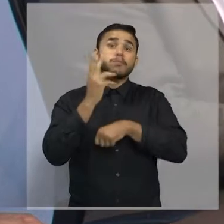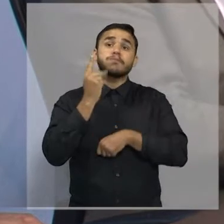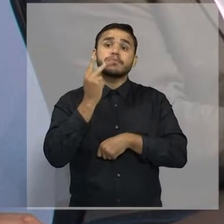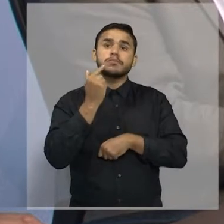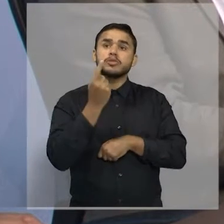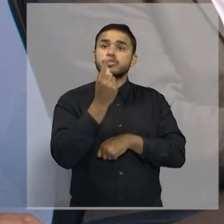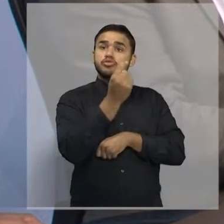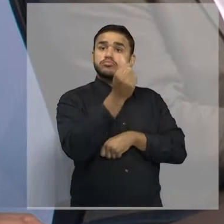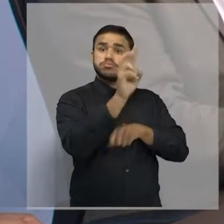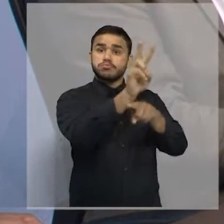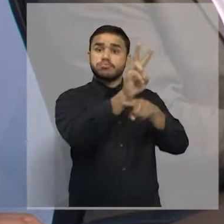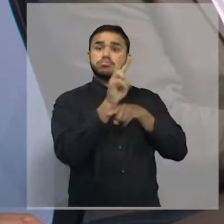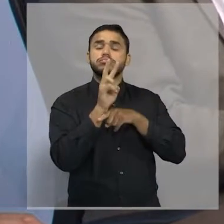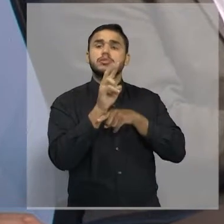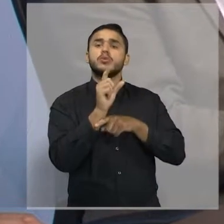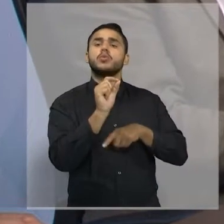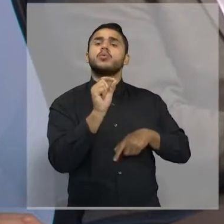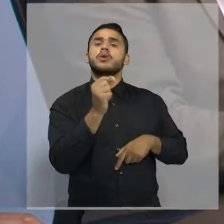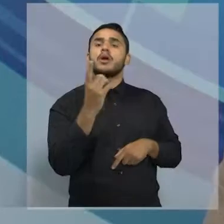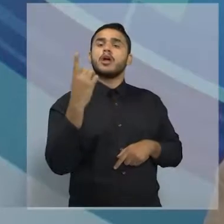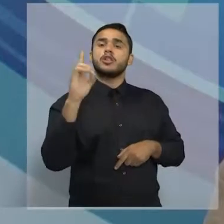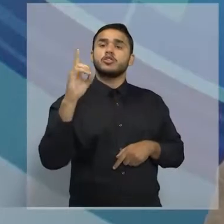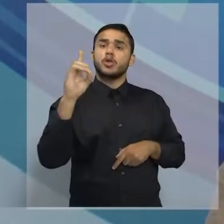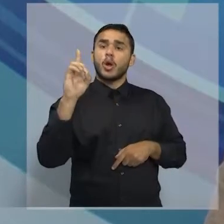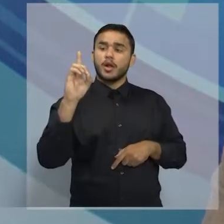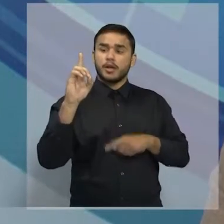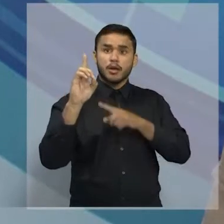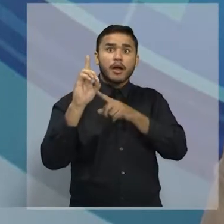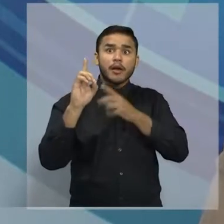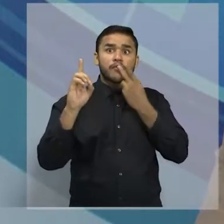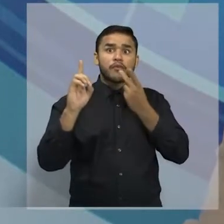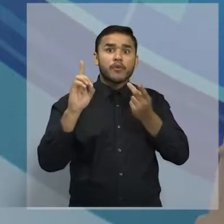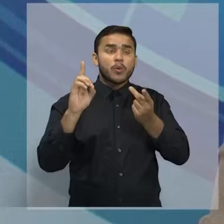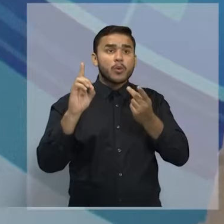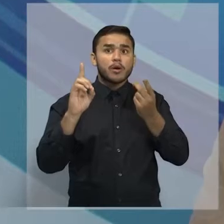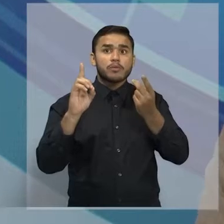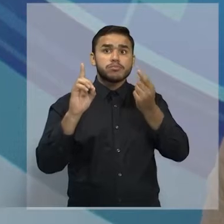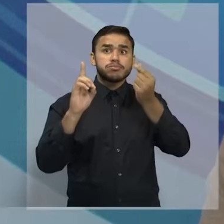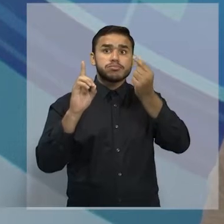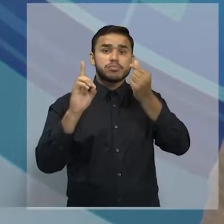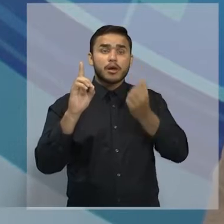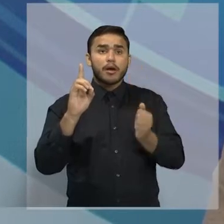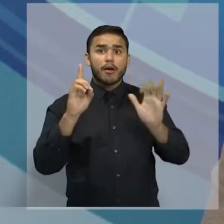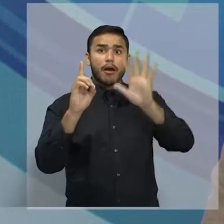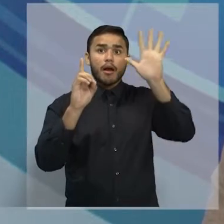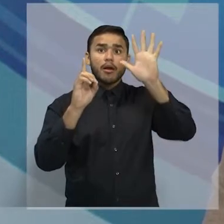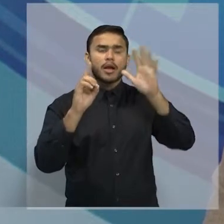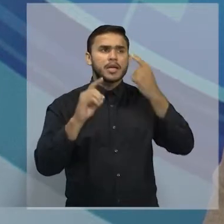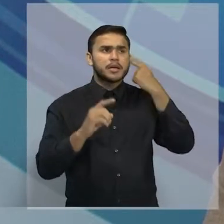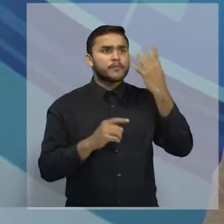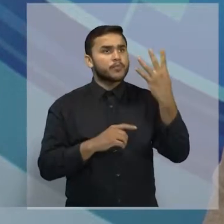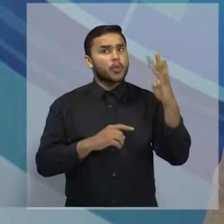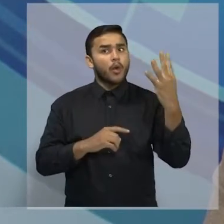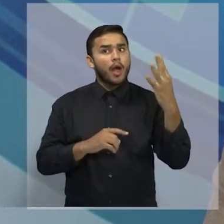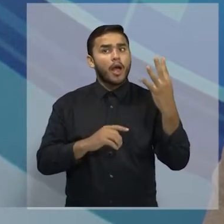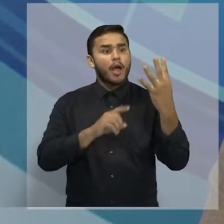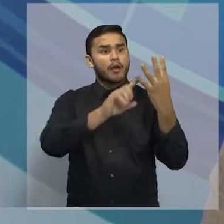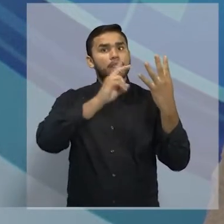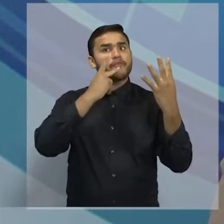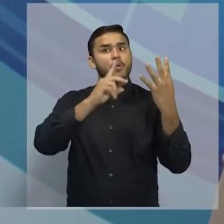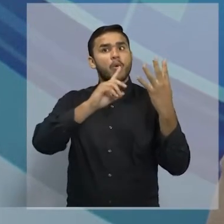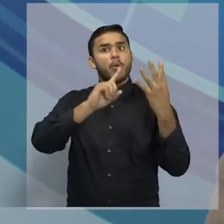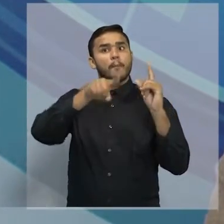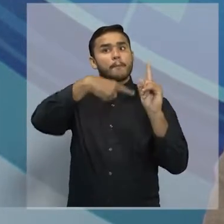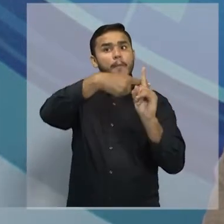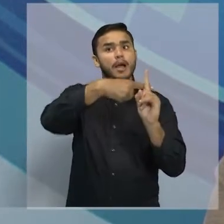mais recursos. Então, preciso, de alguma forma, antecipar esse movimento e já se organizar